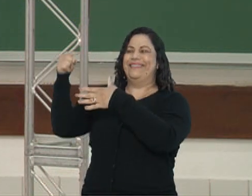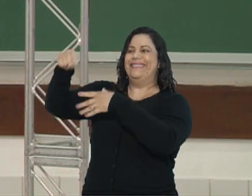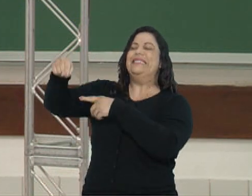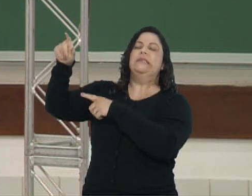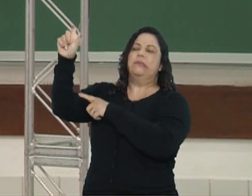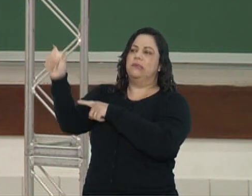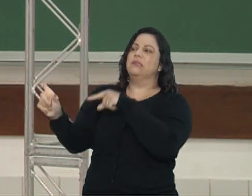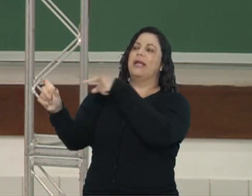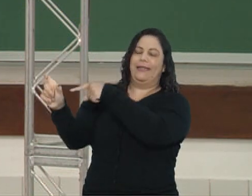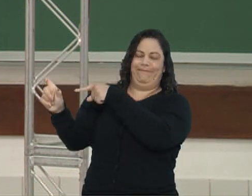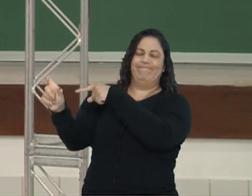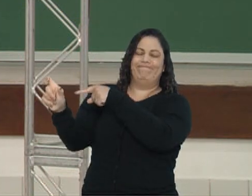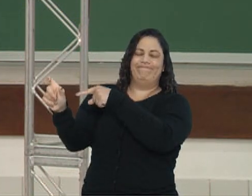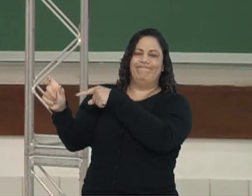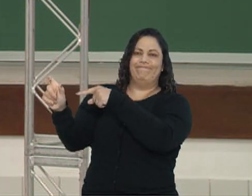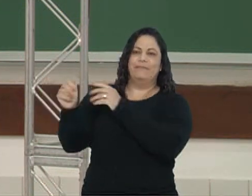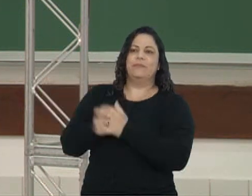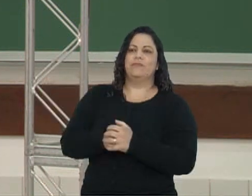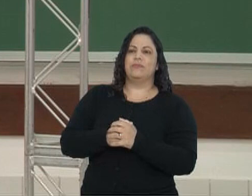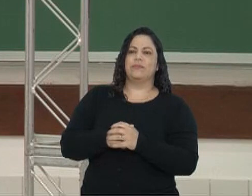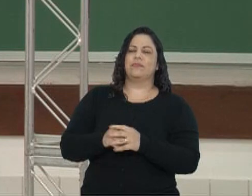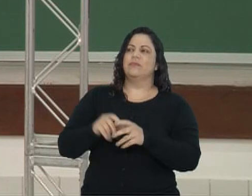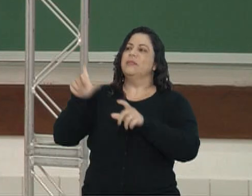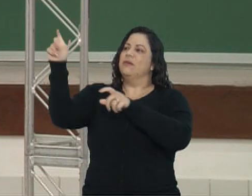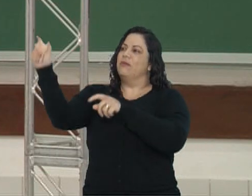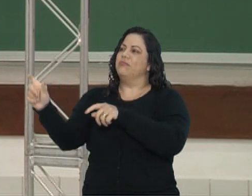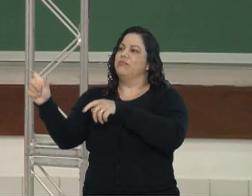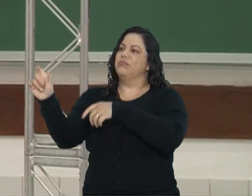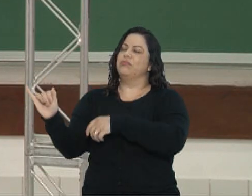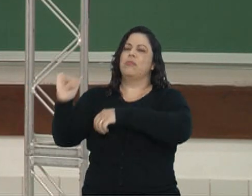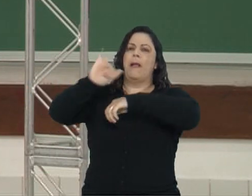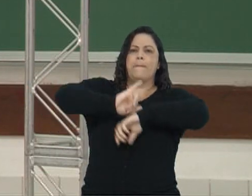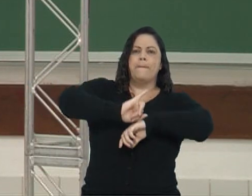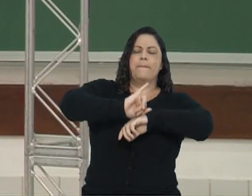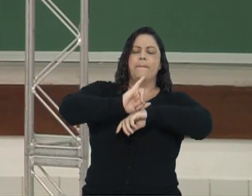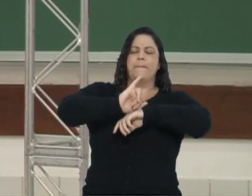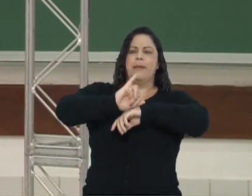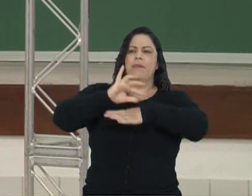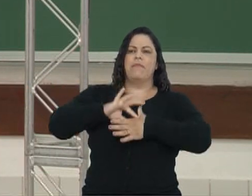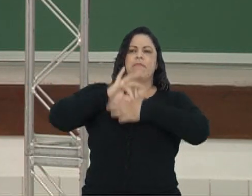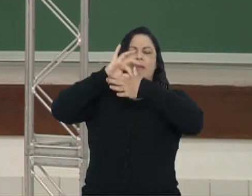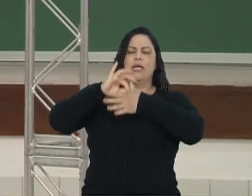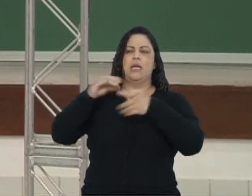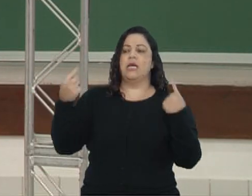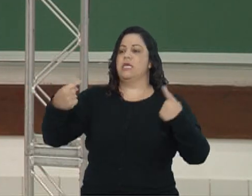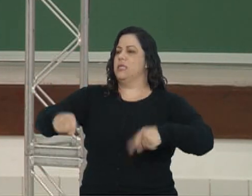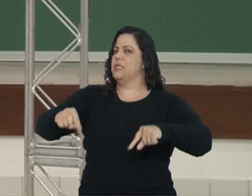déspota, tá? Então, centralizam o poder ao máximo, não permitem as oposições.